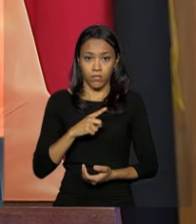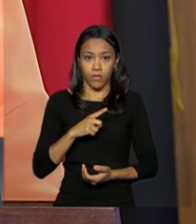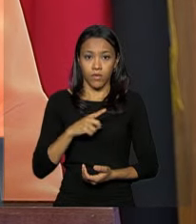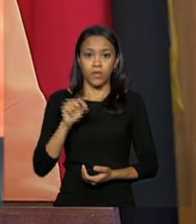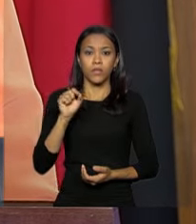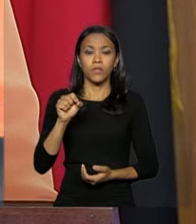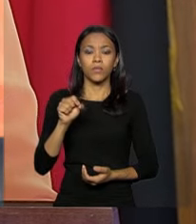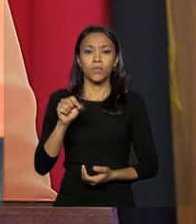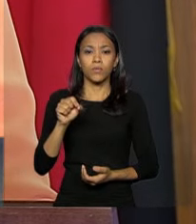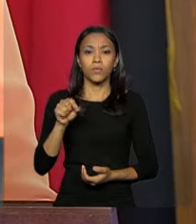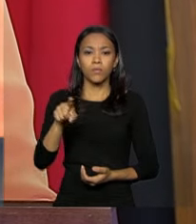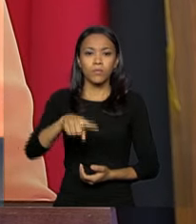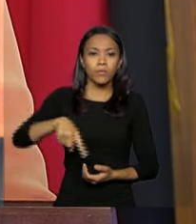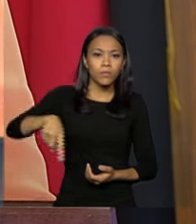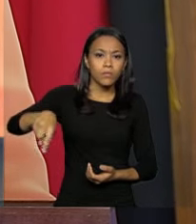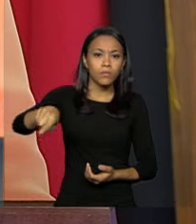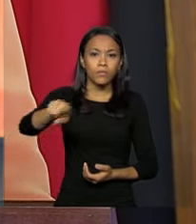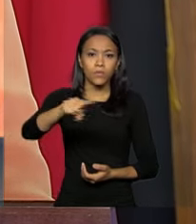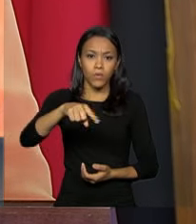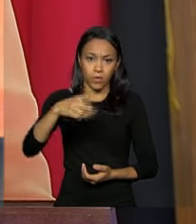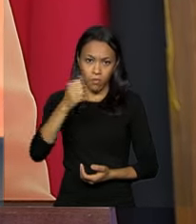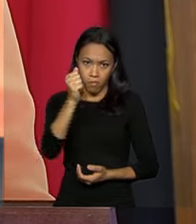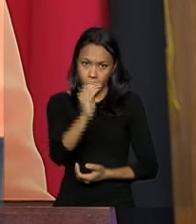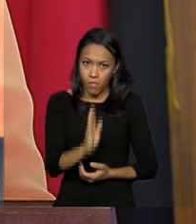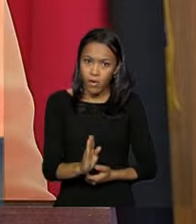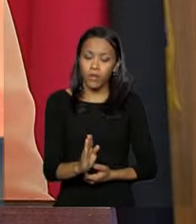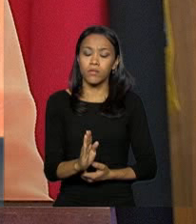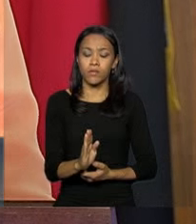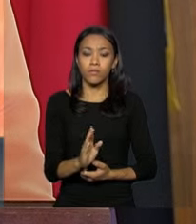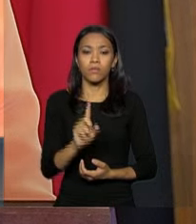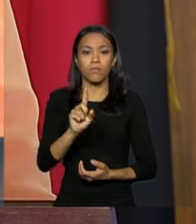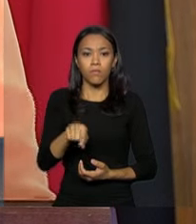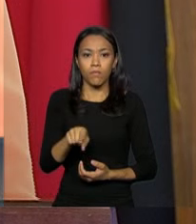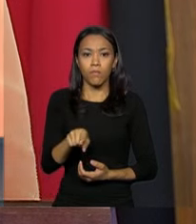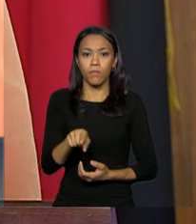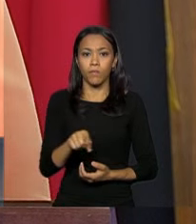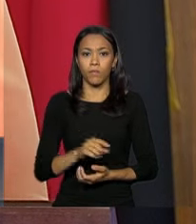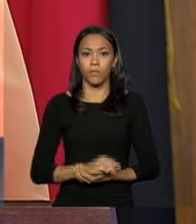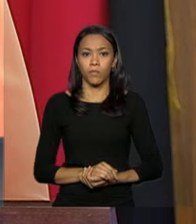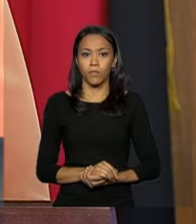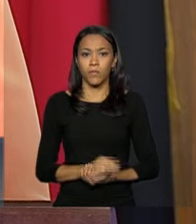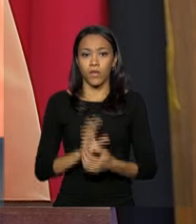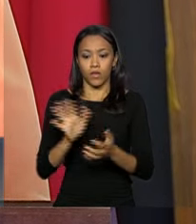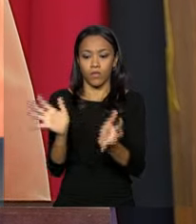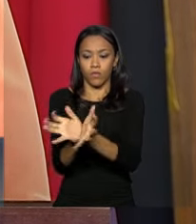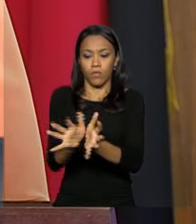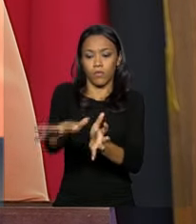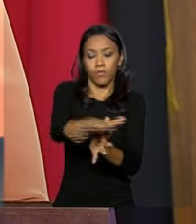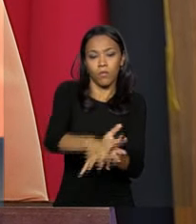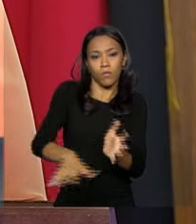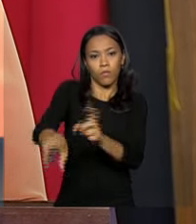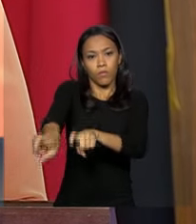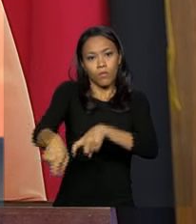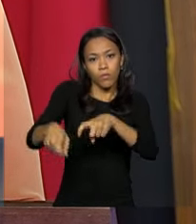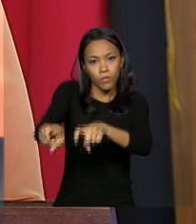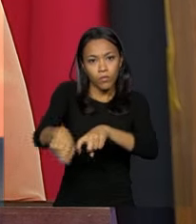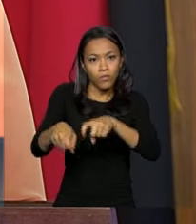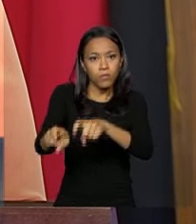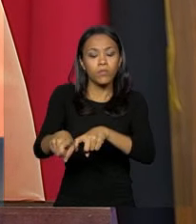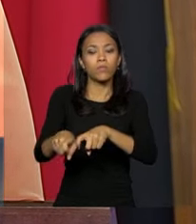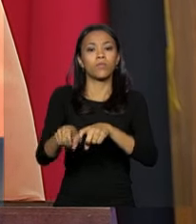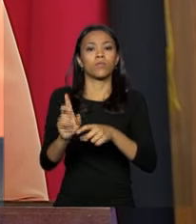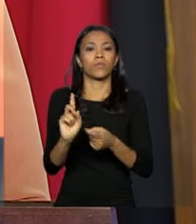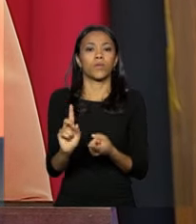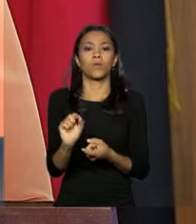nossas trocas comerciais com o Brasil dizem respeito à agricultura, à utilização